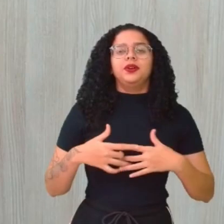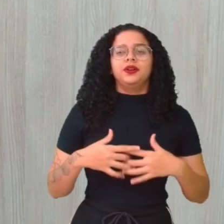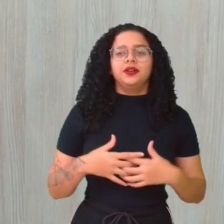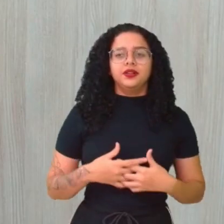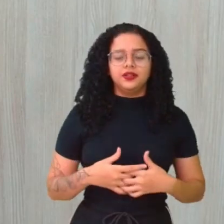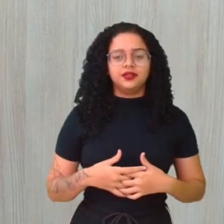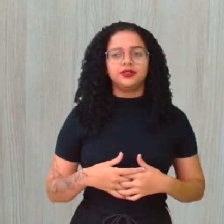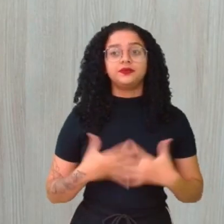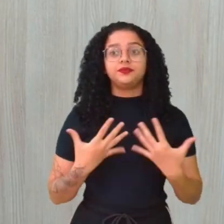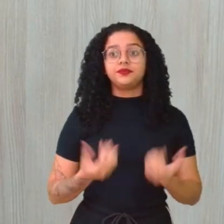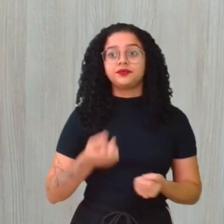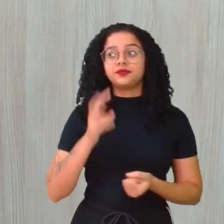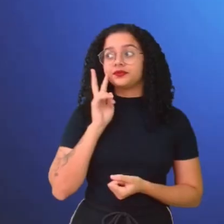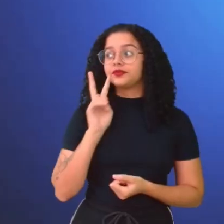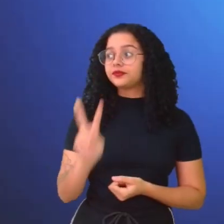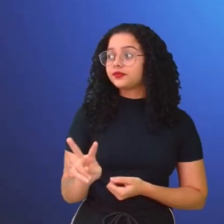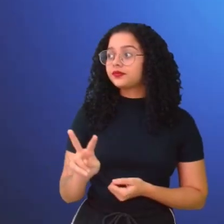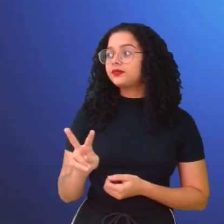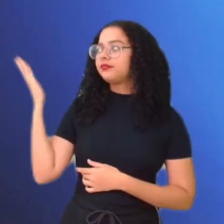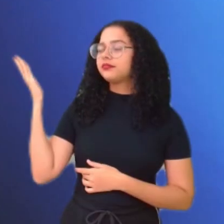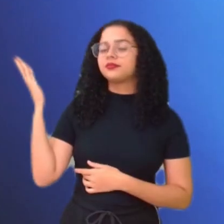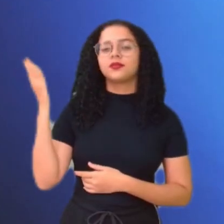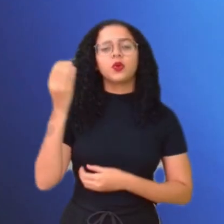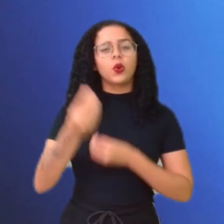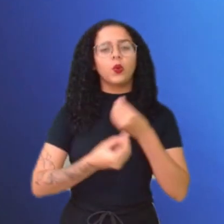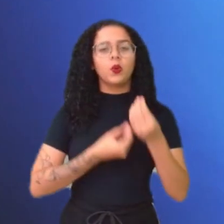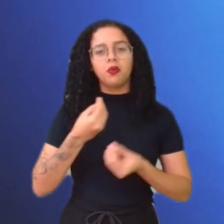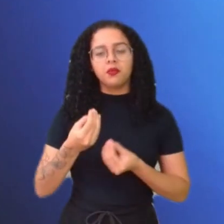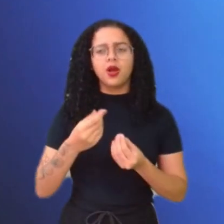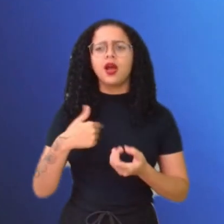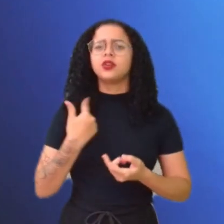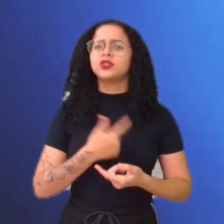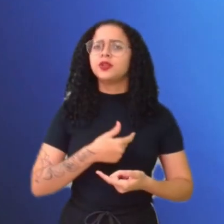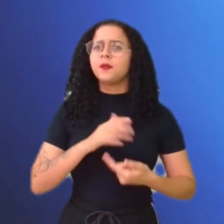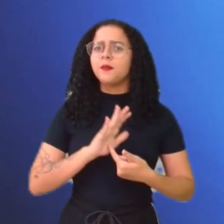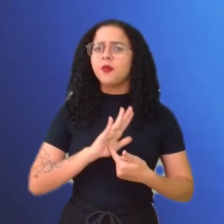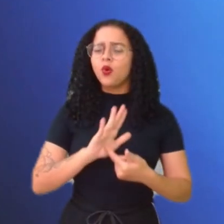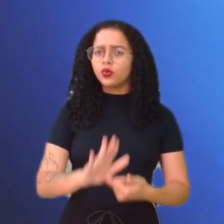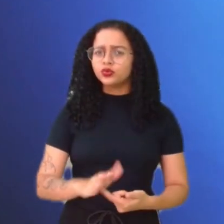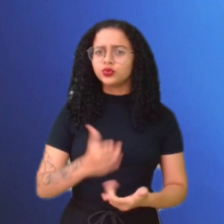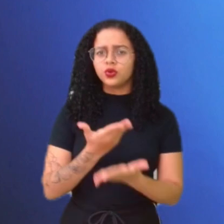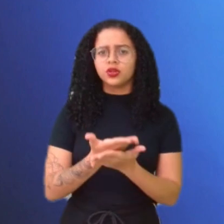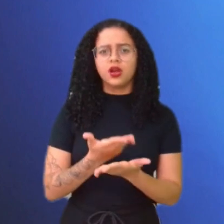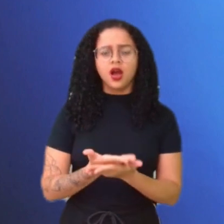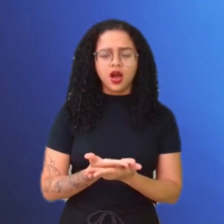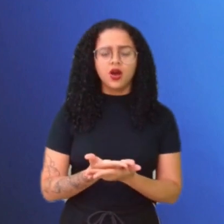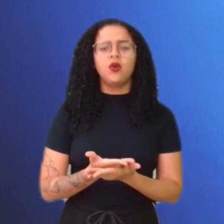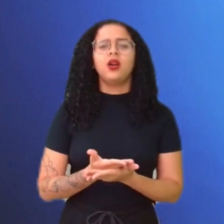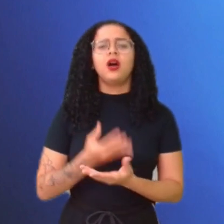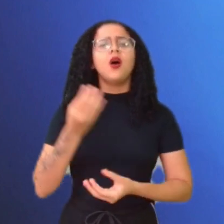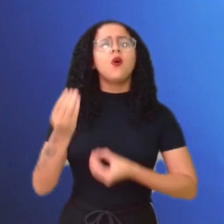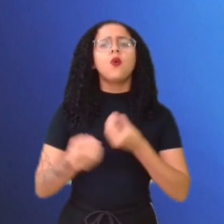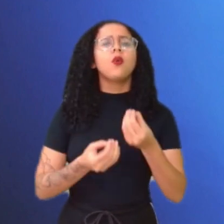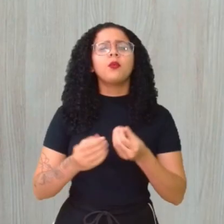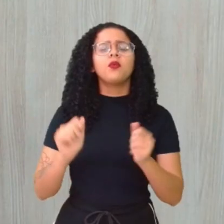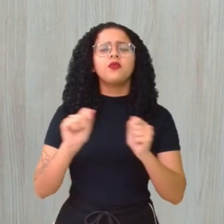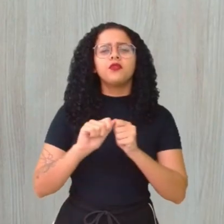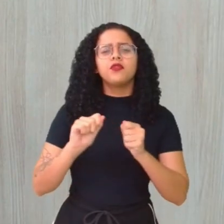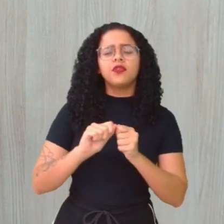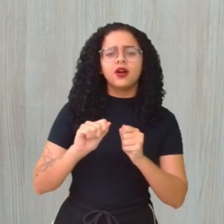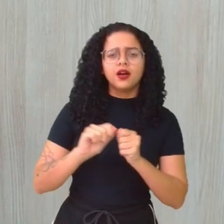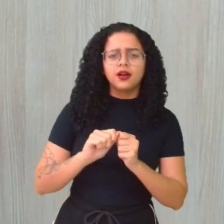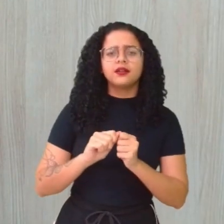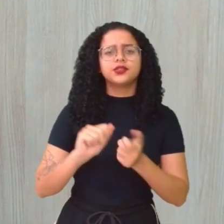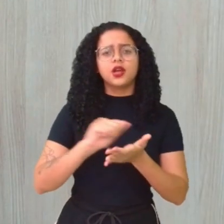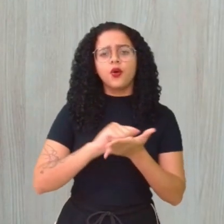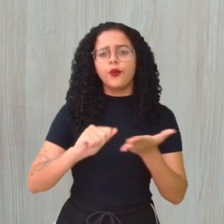Tiago. Vamos olhar lá na tela para o desafio, né? Então, a gente mostrou durante essa aula como a gente faz